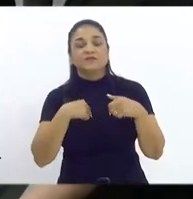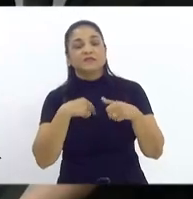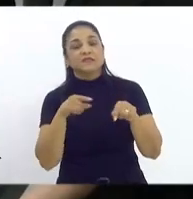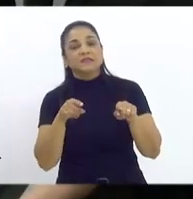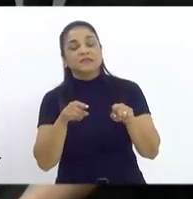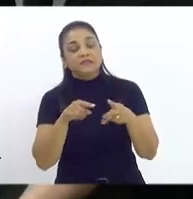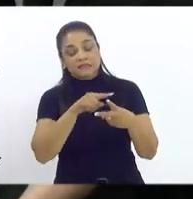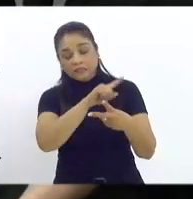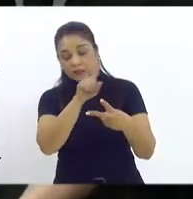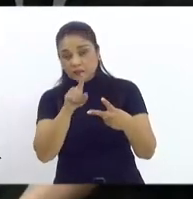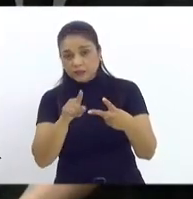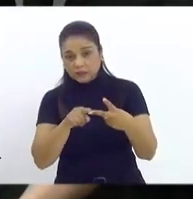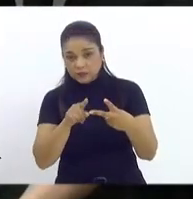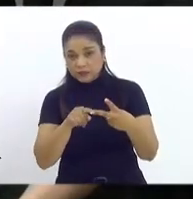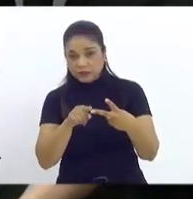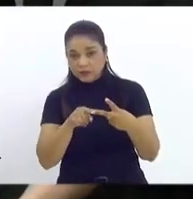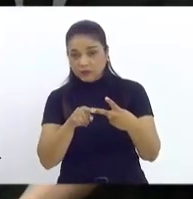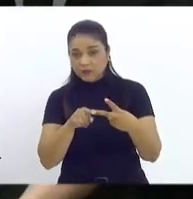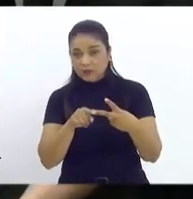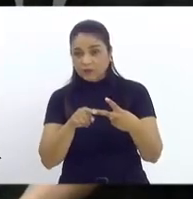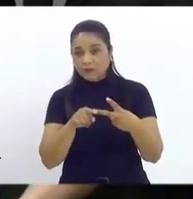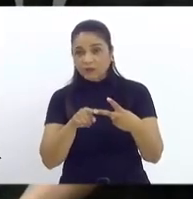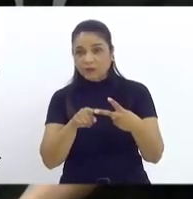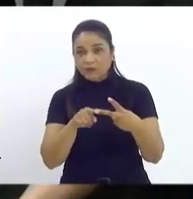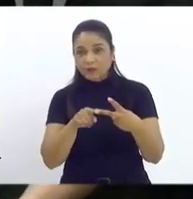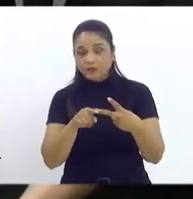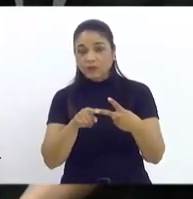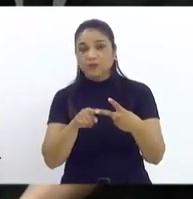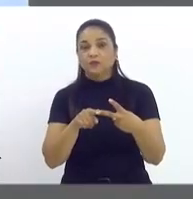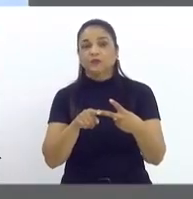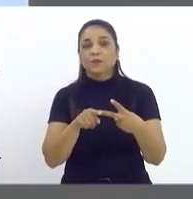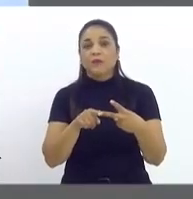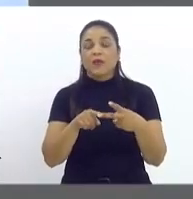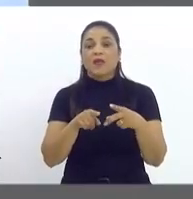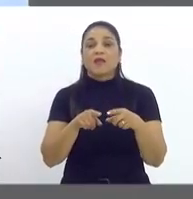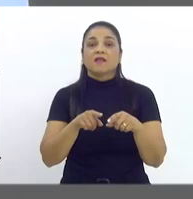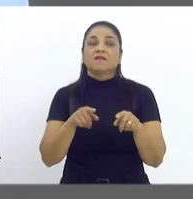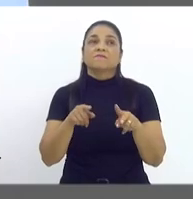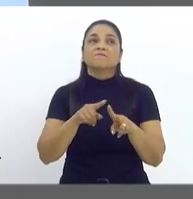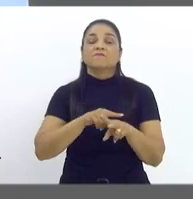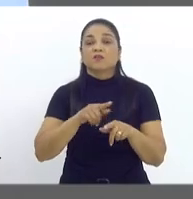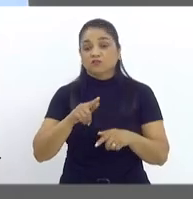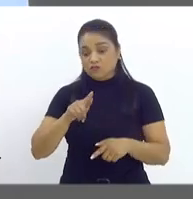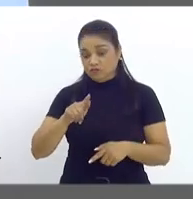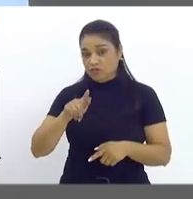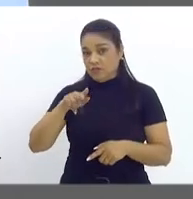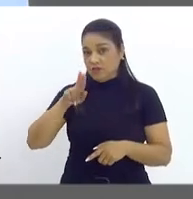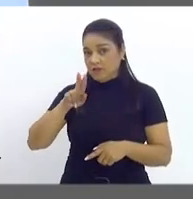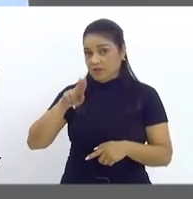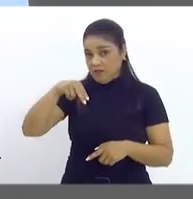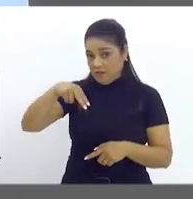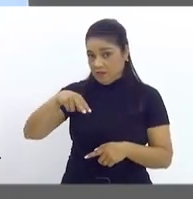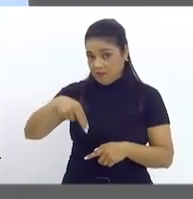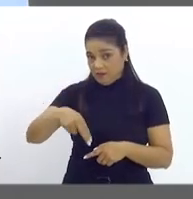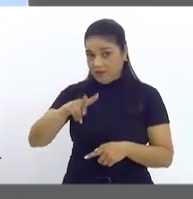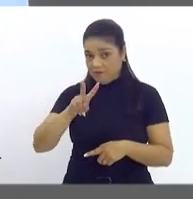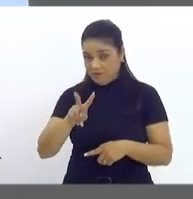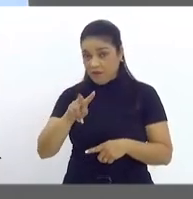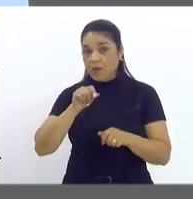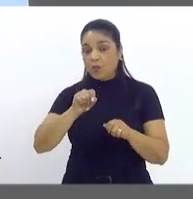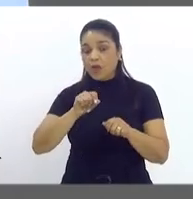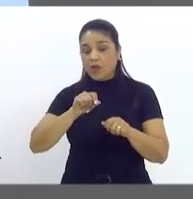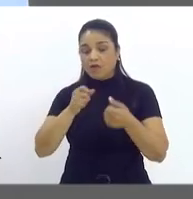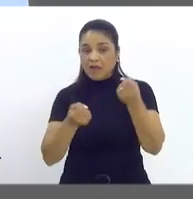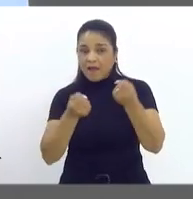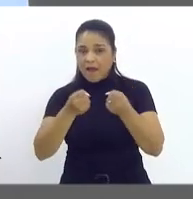cresceram, fizeram esse crescimento de demanda. O que cresce a demanda do GNV são os veículos convertidos. Então, esse